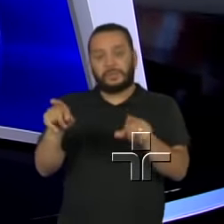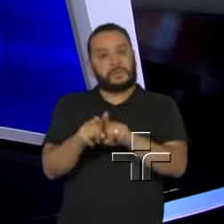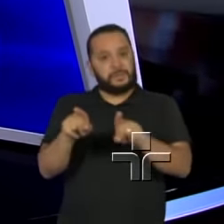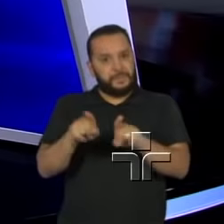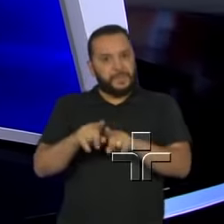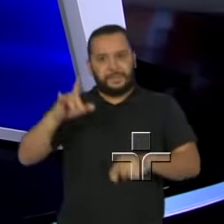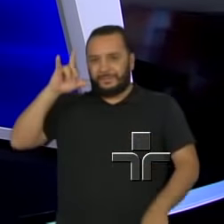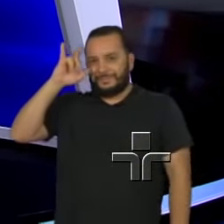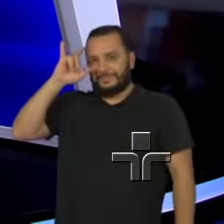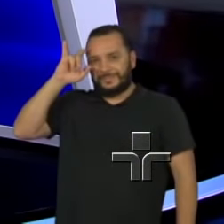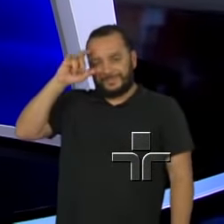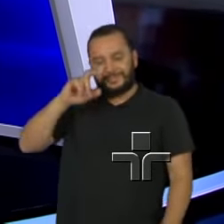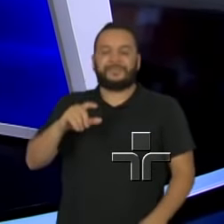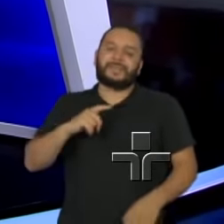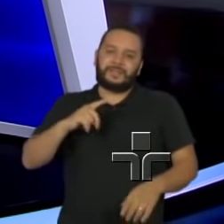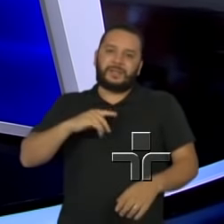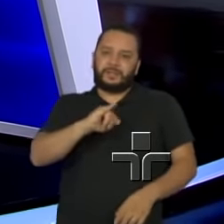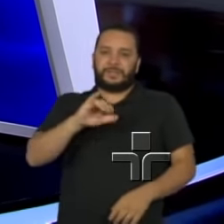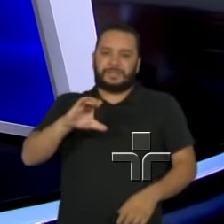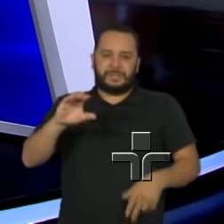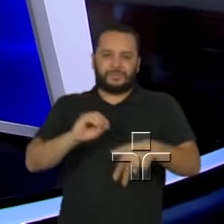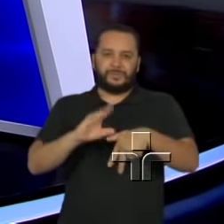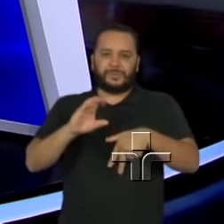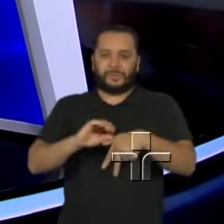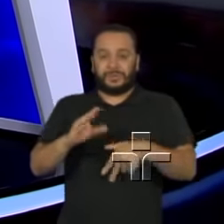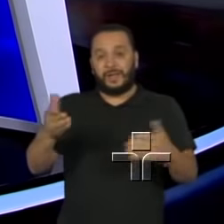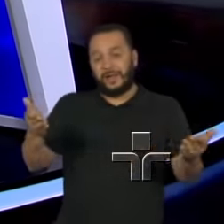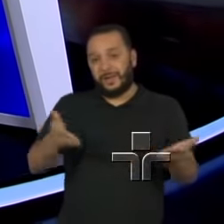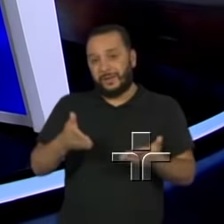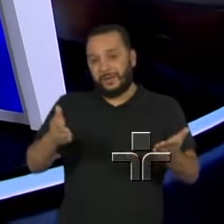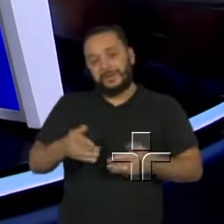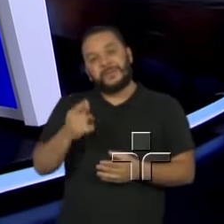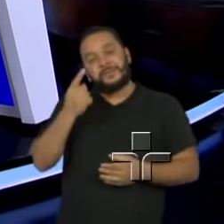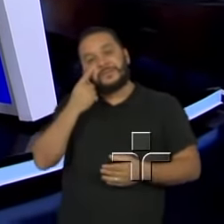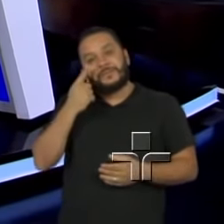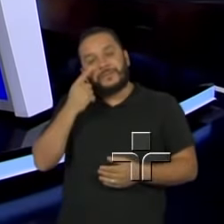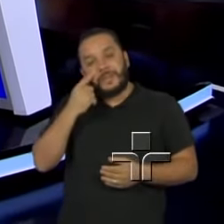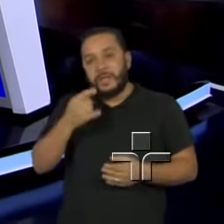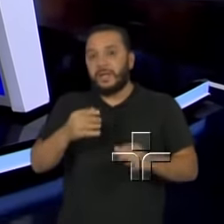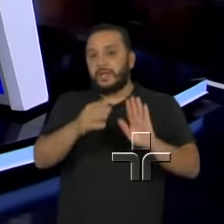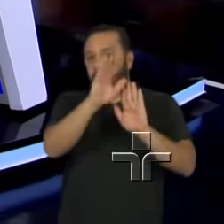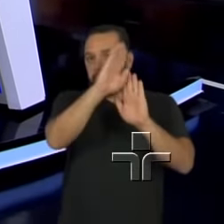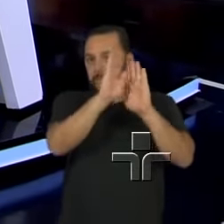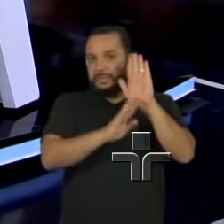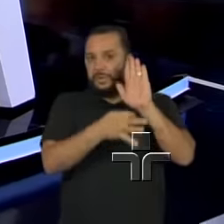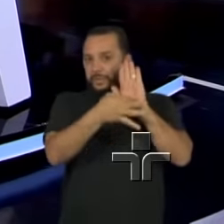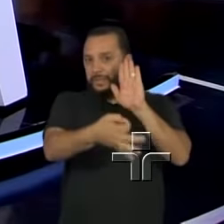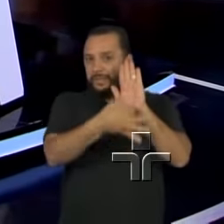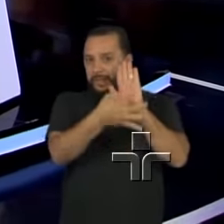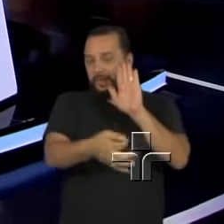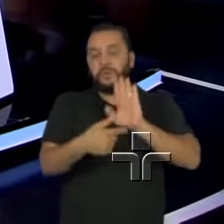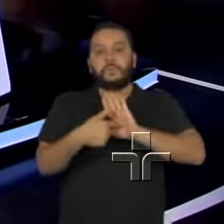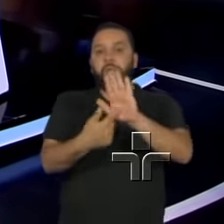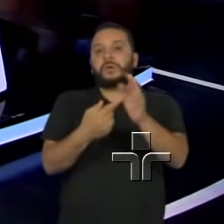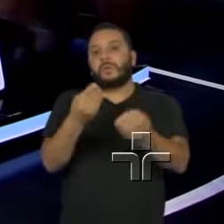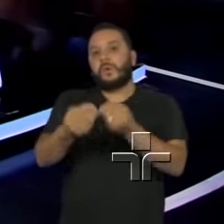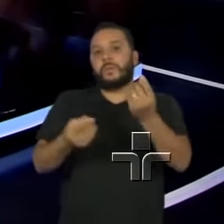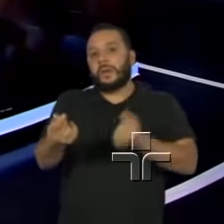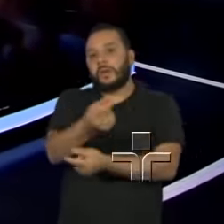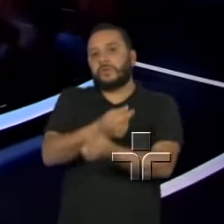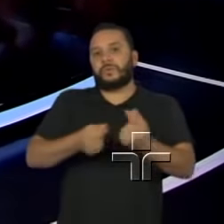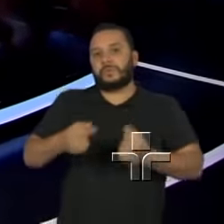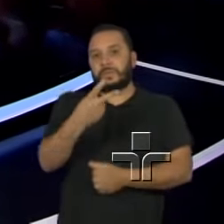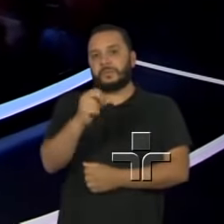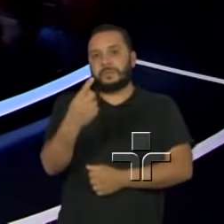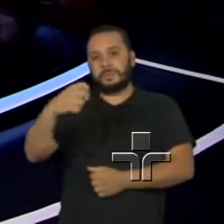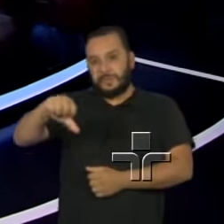no Instagram, @jornalismo TV Cultura. Fique agora com a reprise do programa Opinião Nacional, que traz um balanço da economia em 2019 e